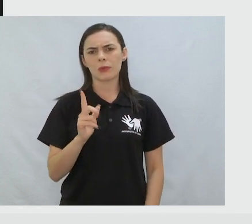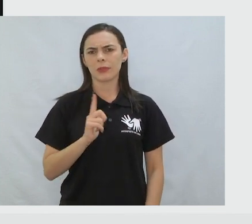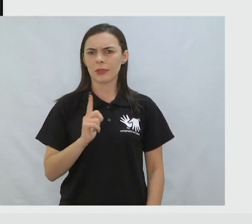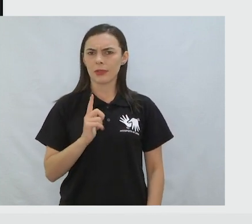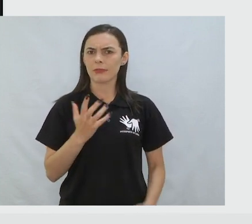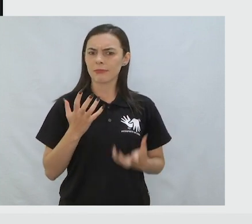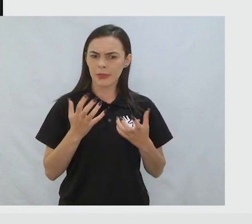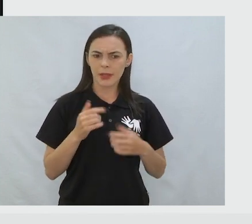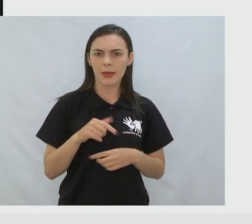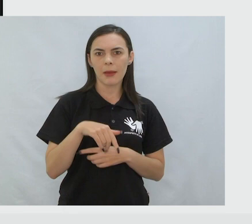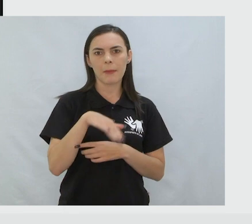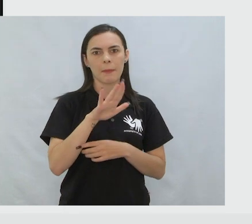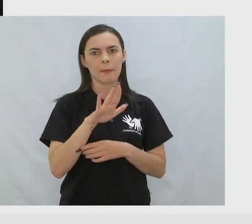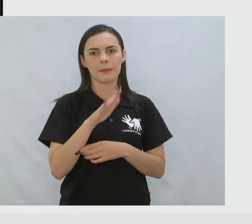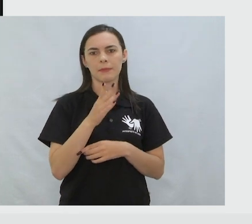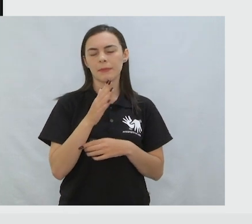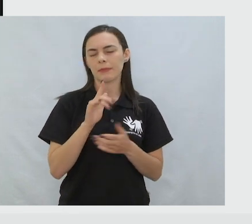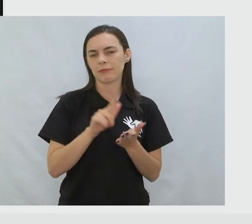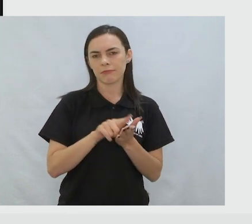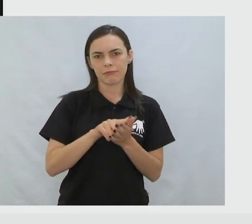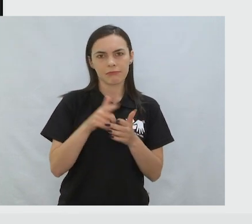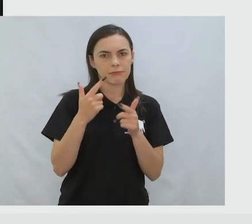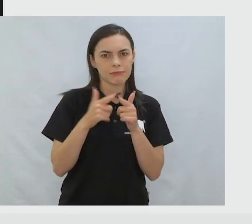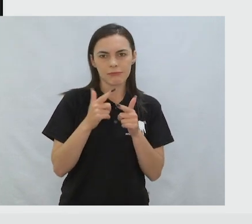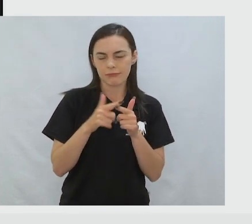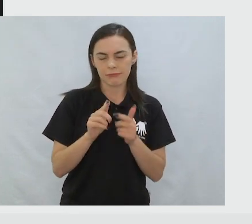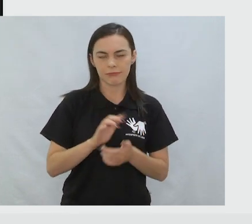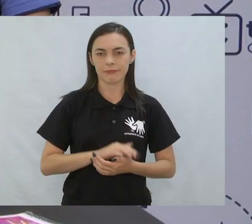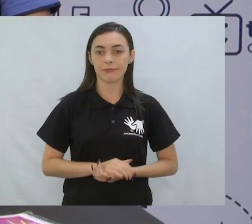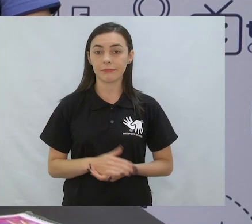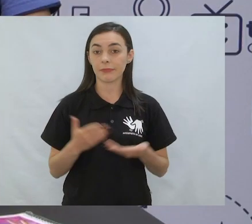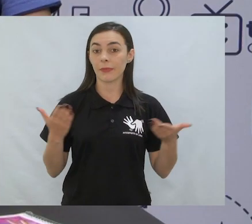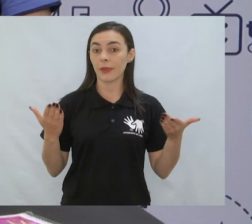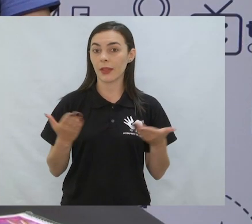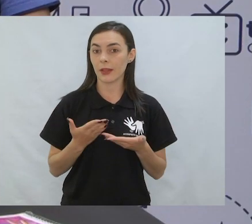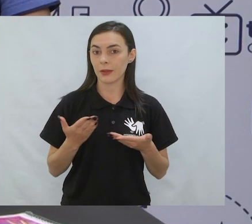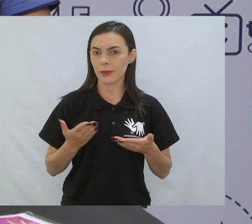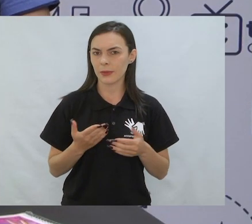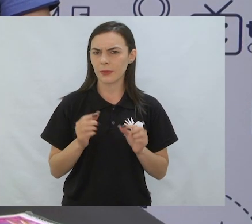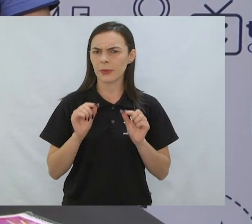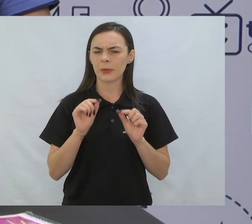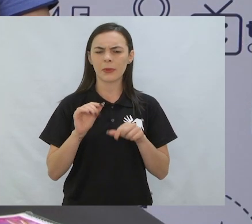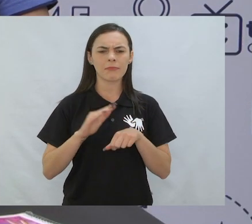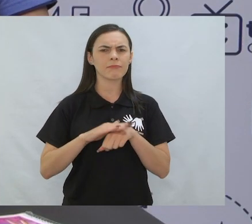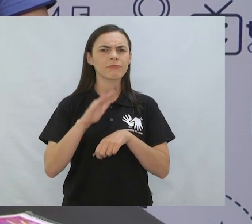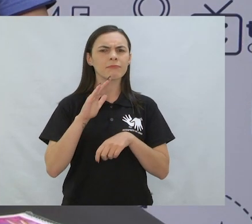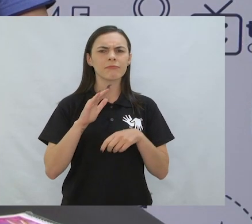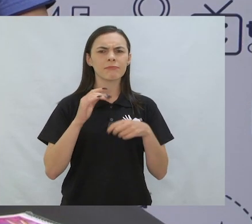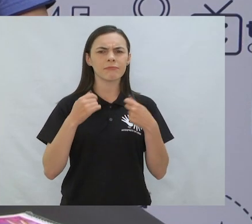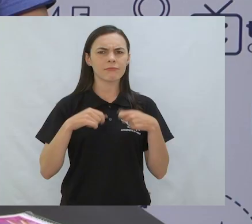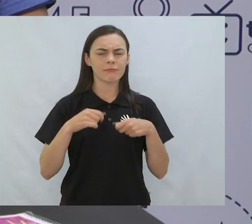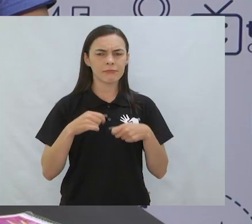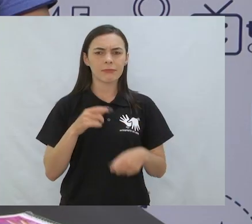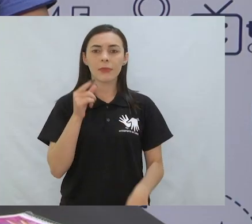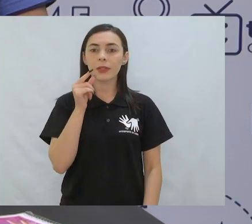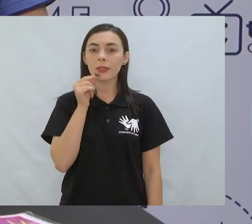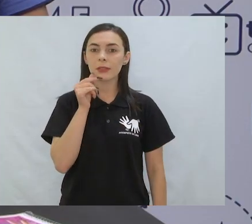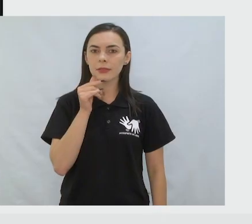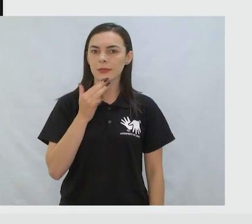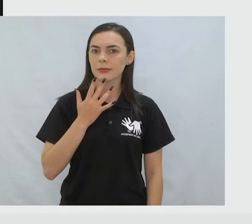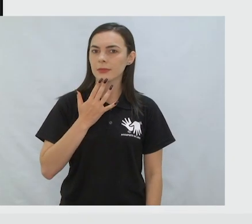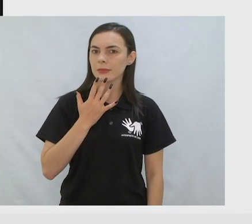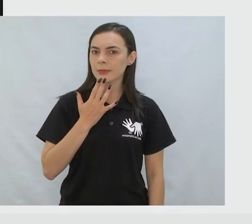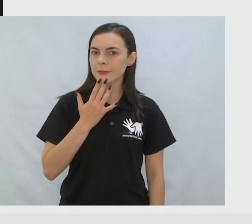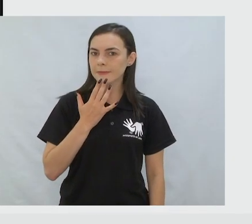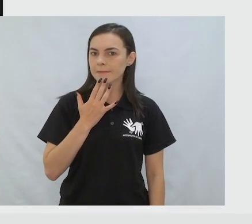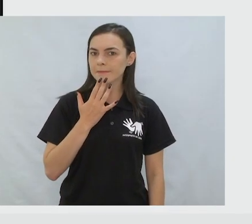quiser deixar mais uma ao lado, não tem problema, ok? Então agora vamos ver o que mais nós vamos precisar.